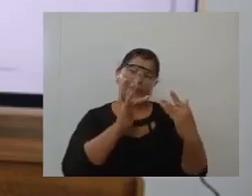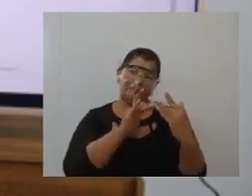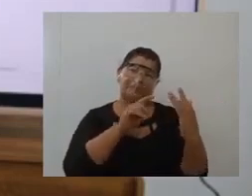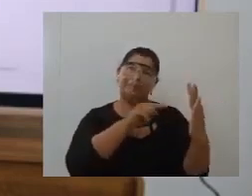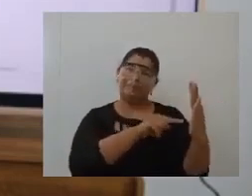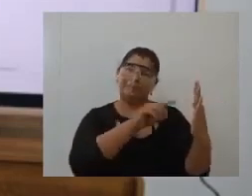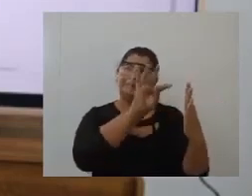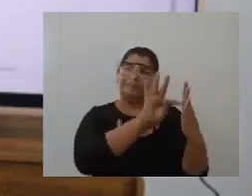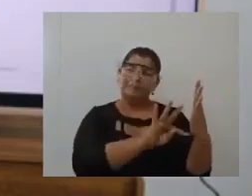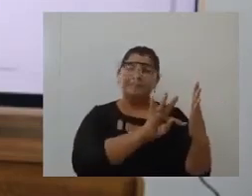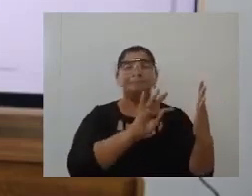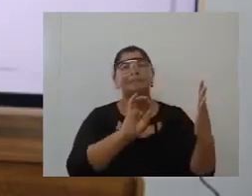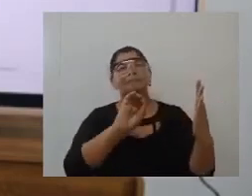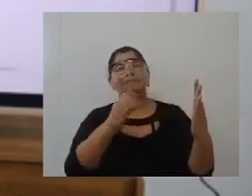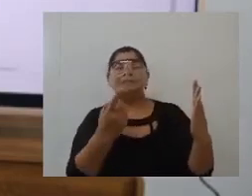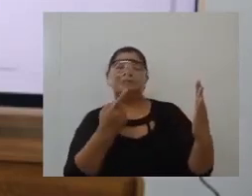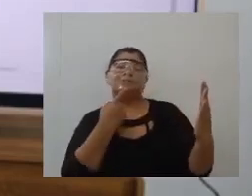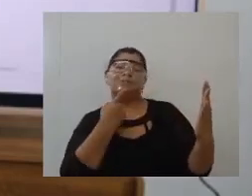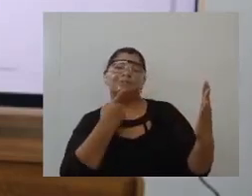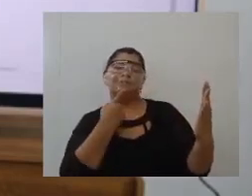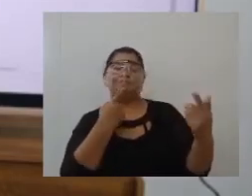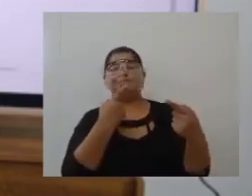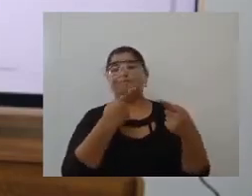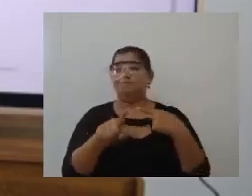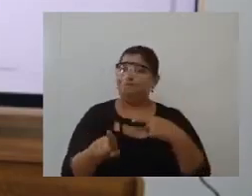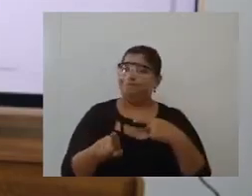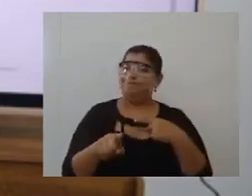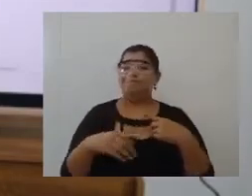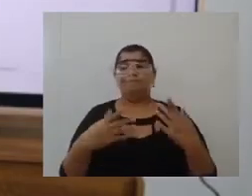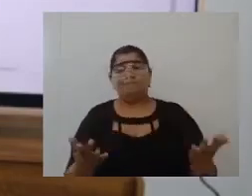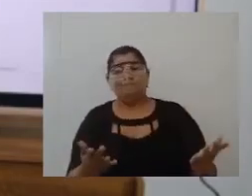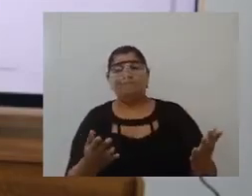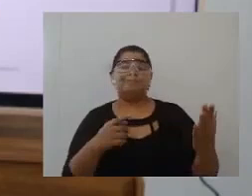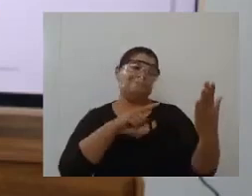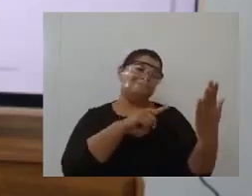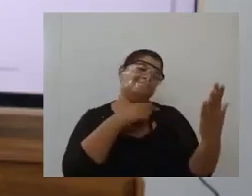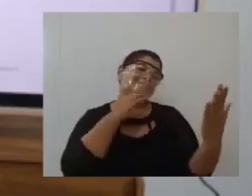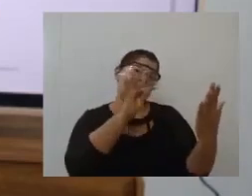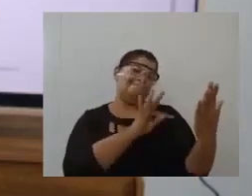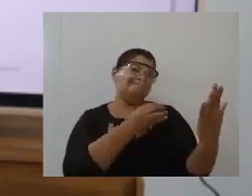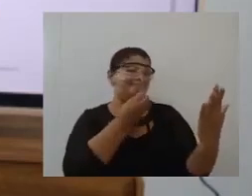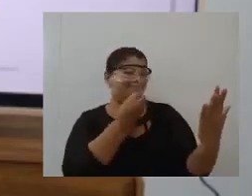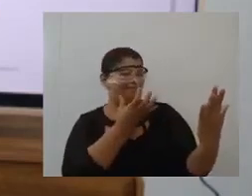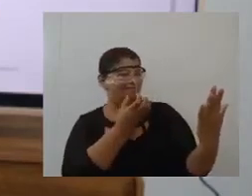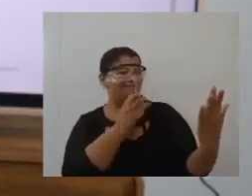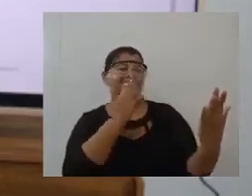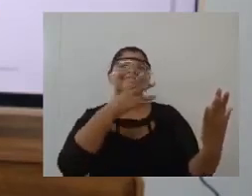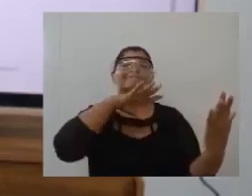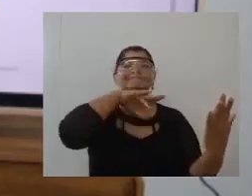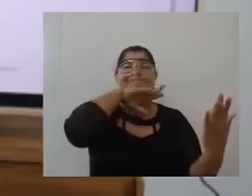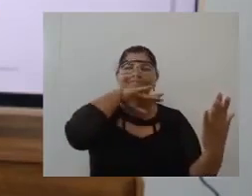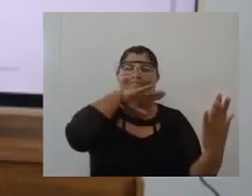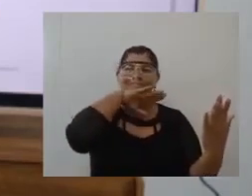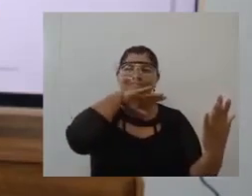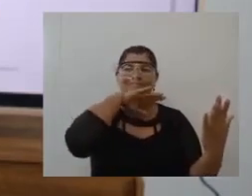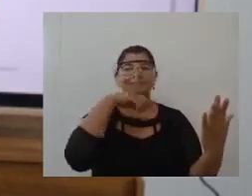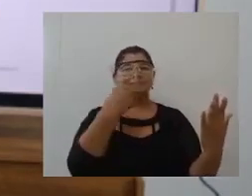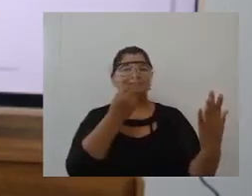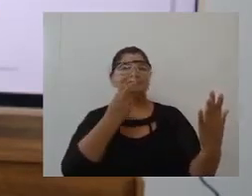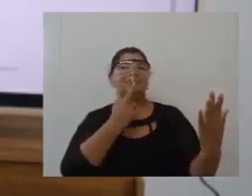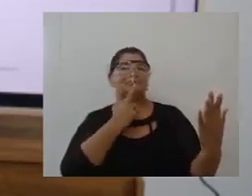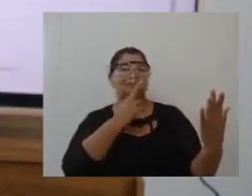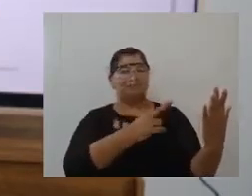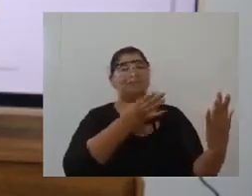texto ou você pode discordar. Você pode achar o texto bom ou pode achar o texto ruim. Você tem que dar o